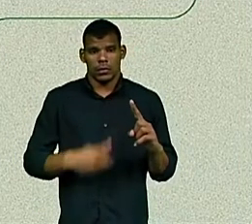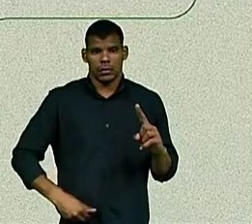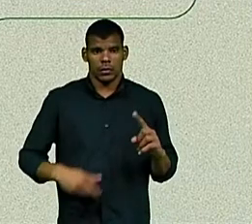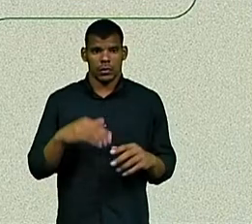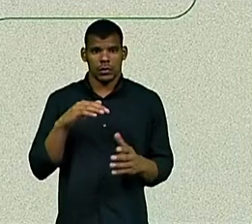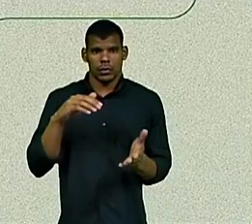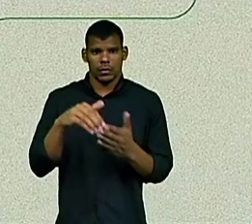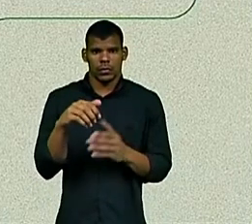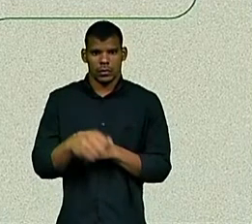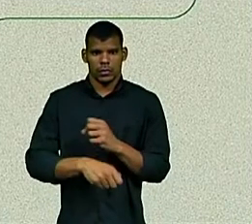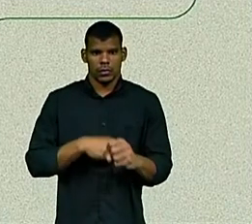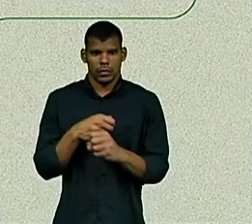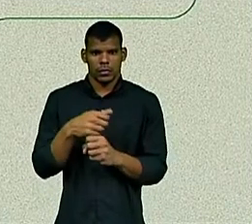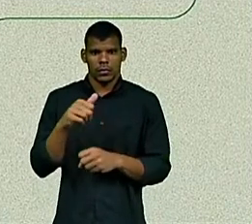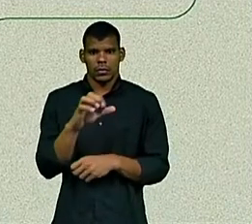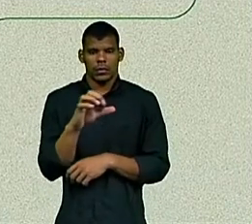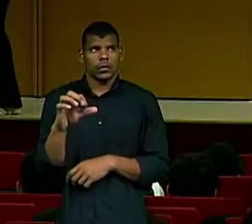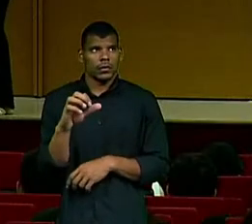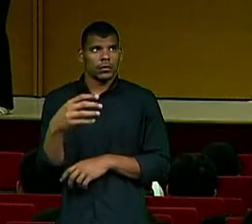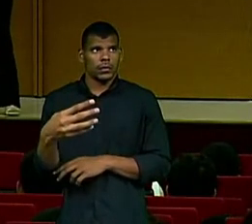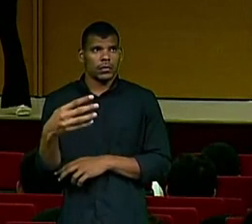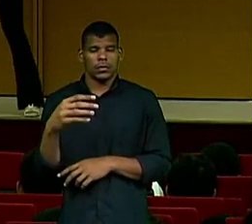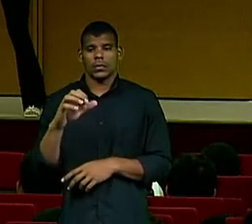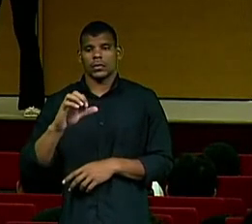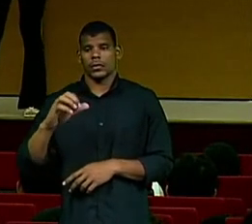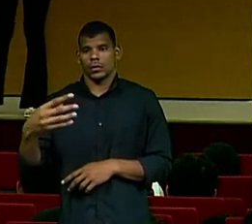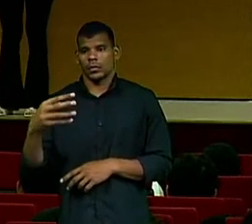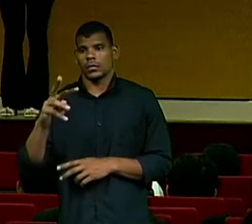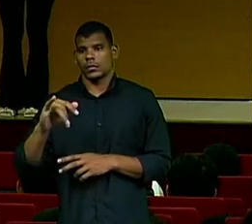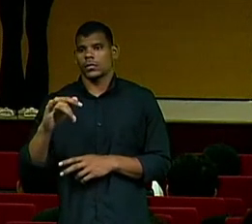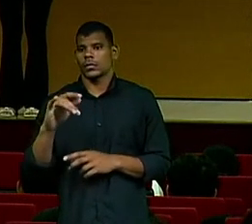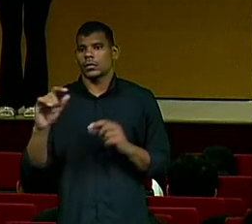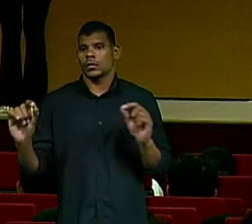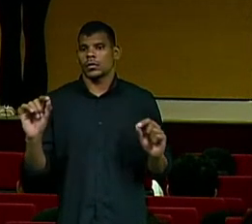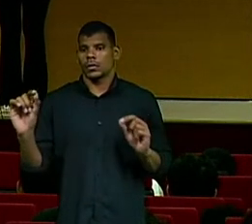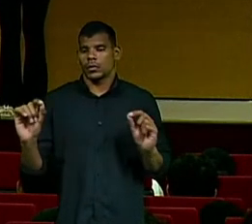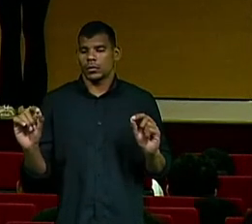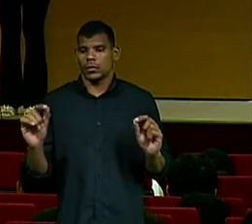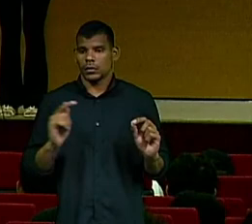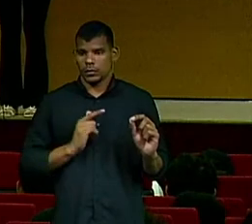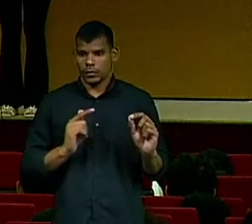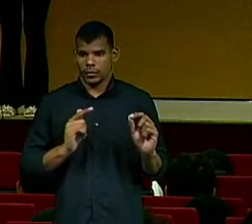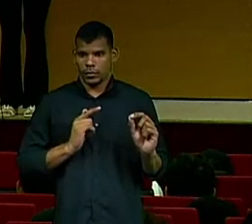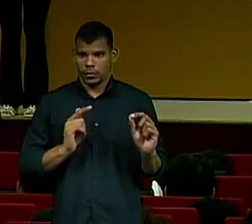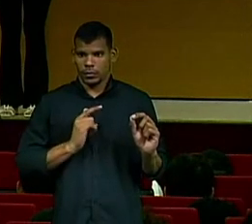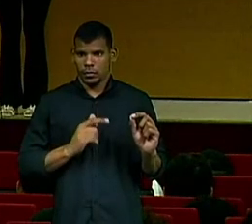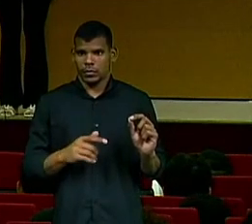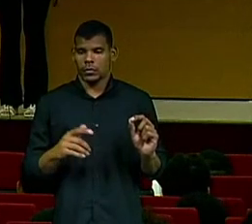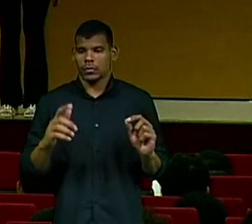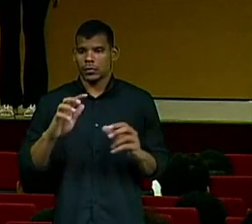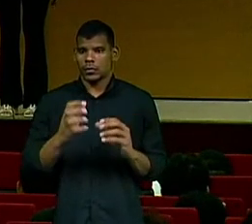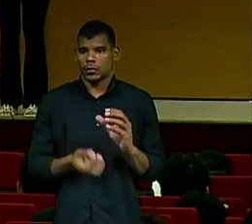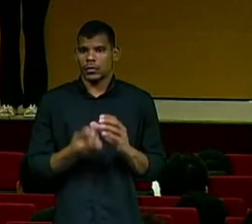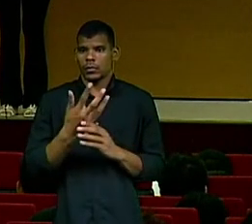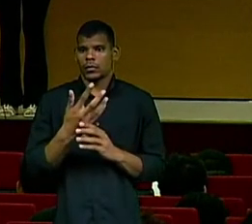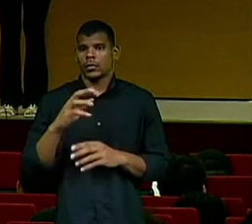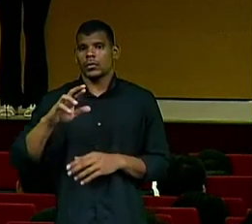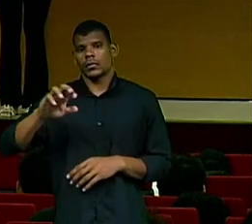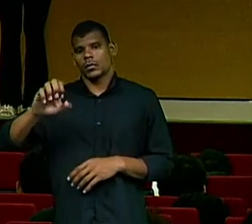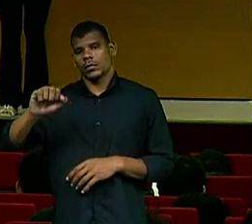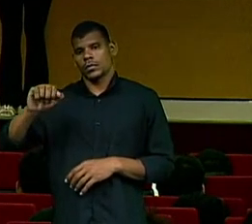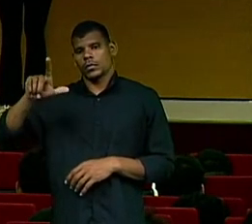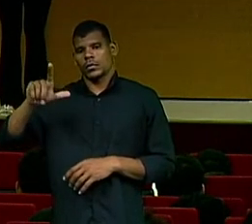ano em 94 93 para 94 a gente vai ter a implantação do plano real